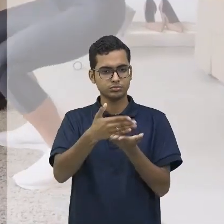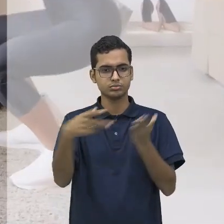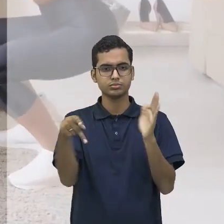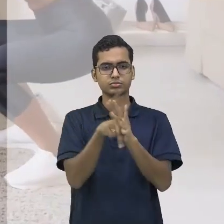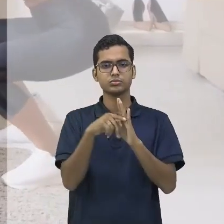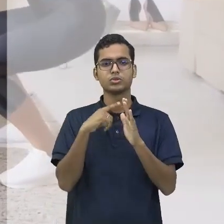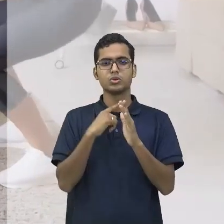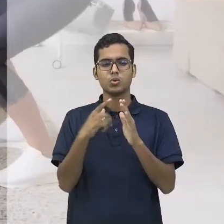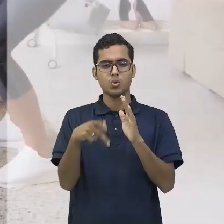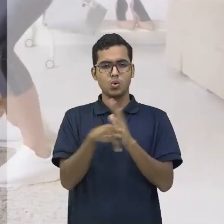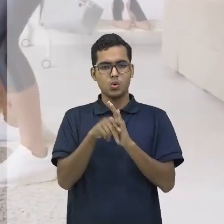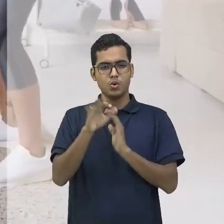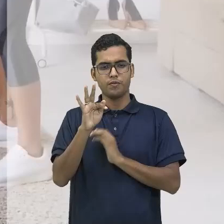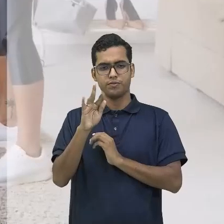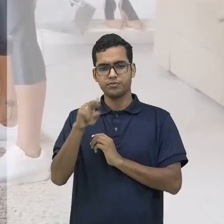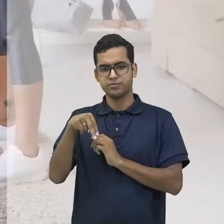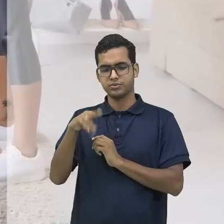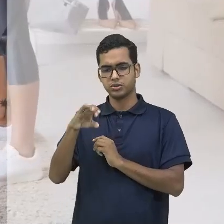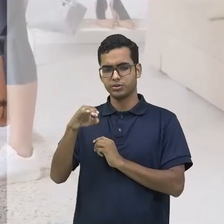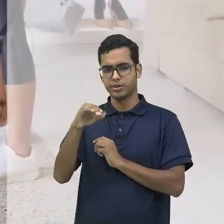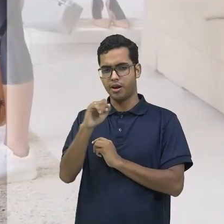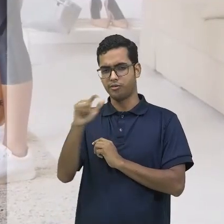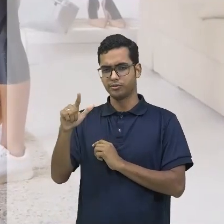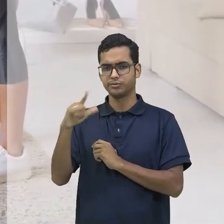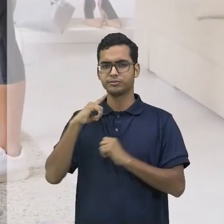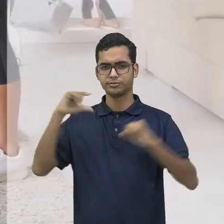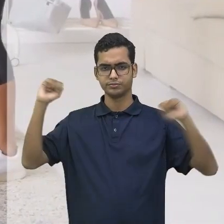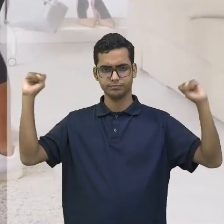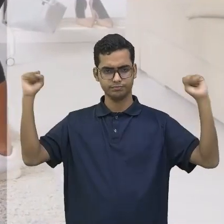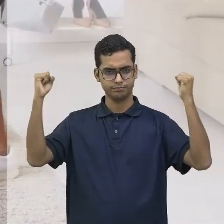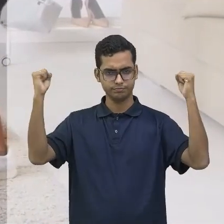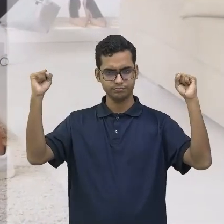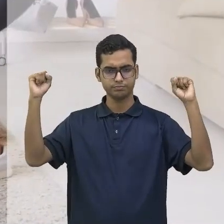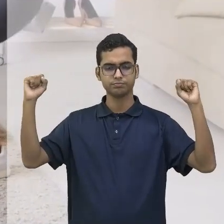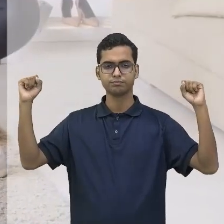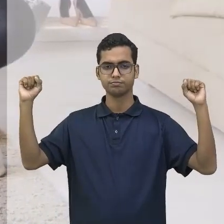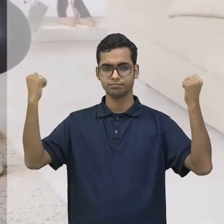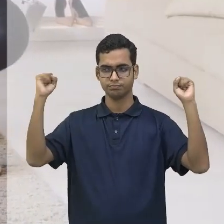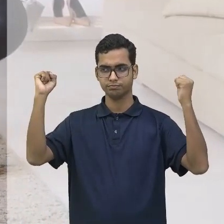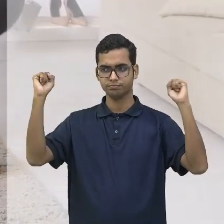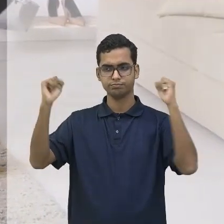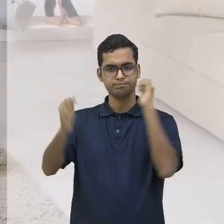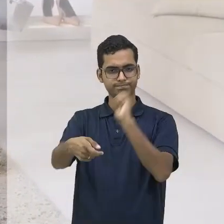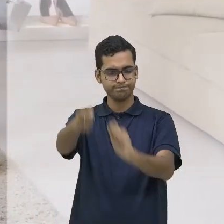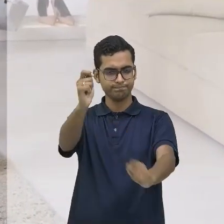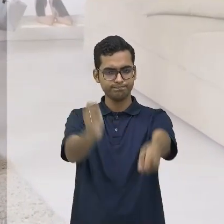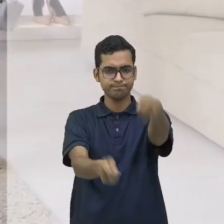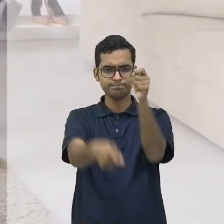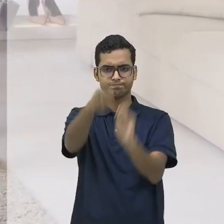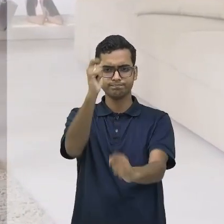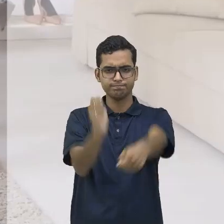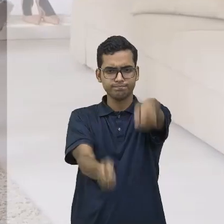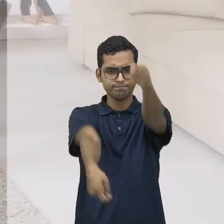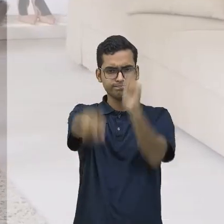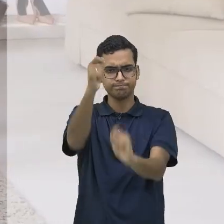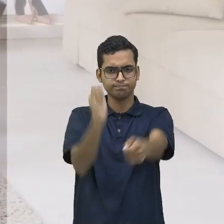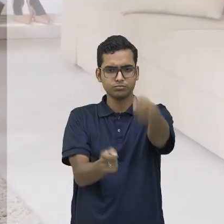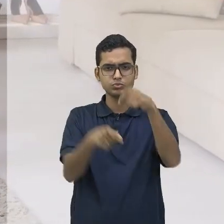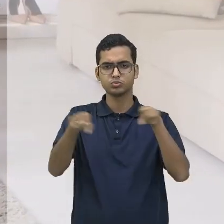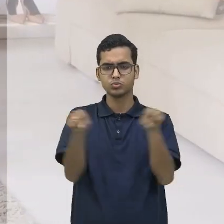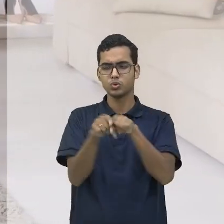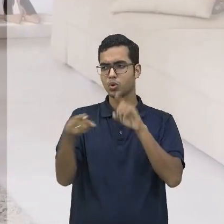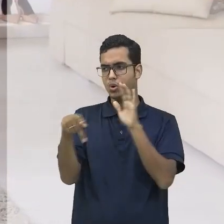pela ginástica funcional, vocês já sabem que são movimentos que vão nos ajudar no funcionamento do nosso